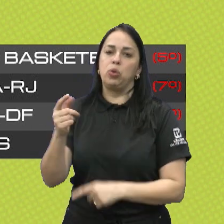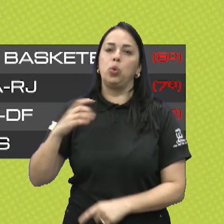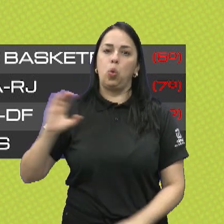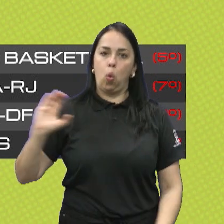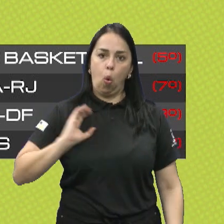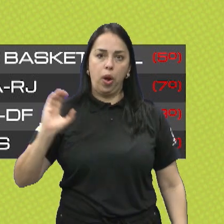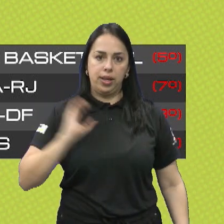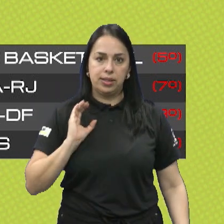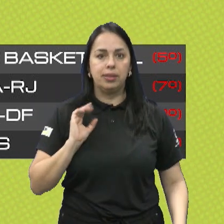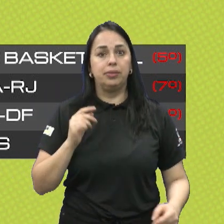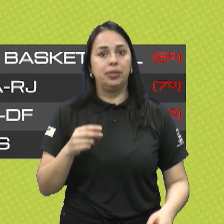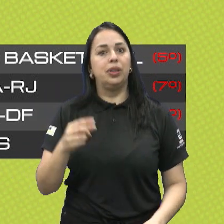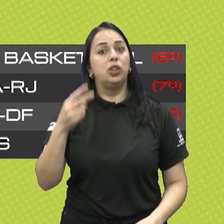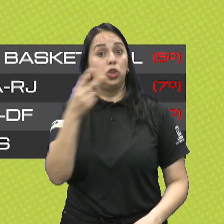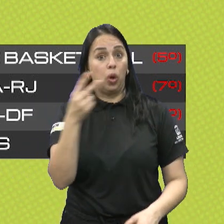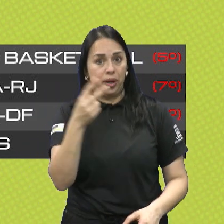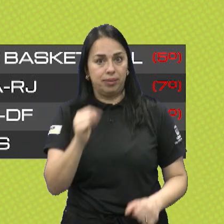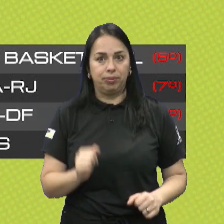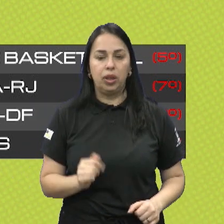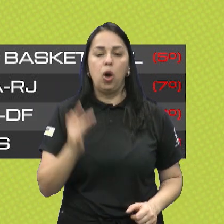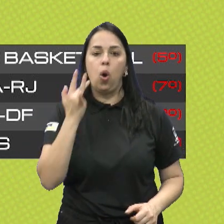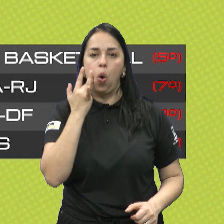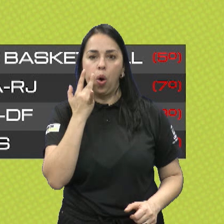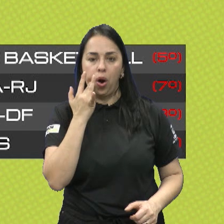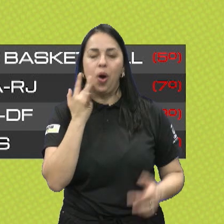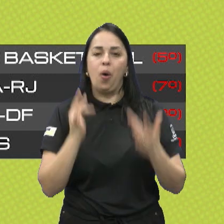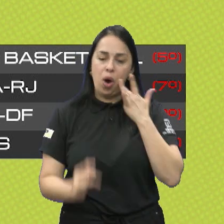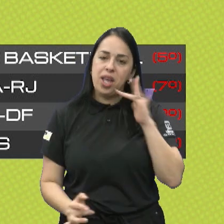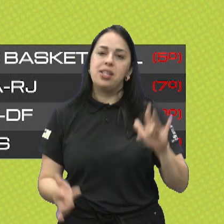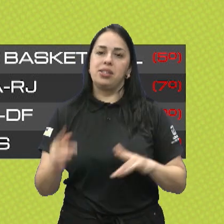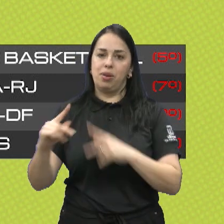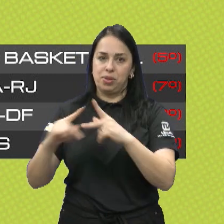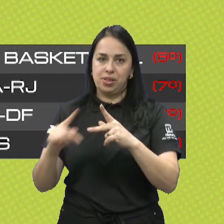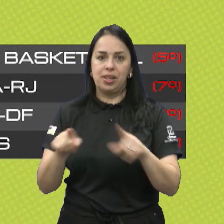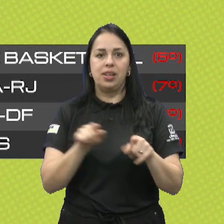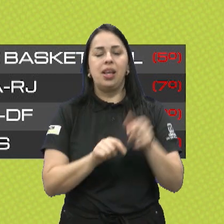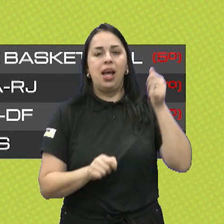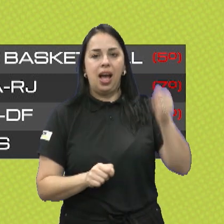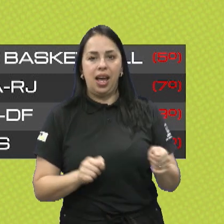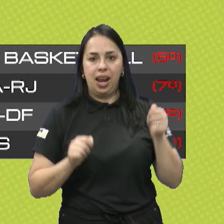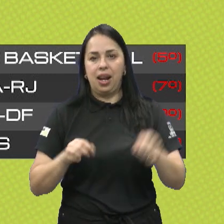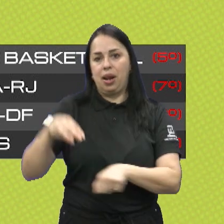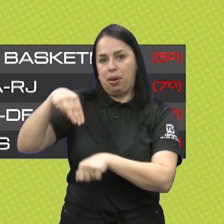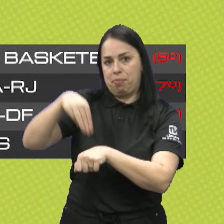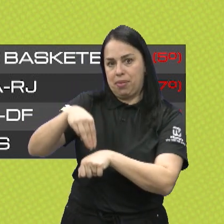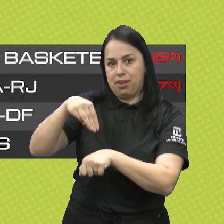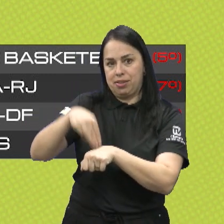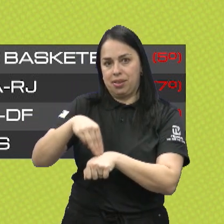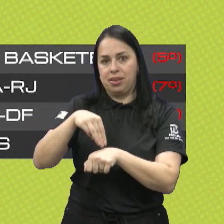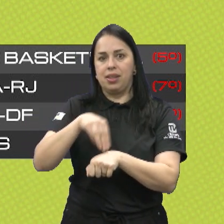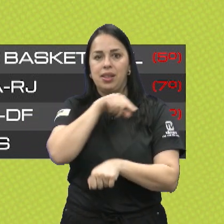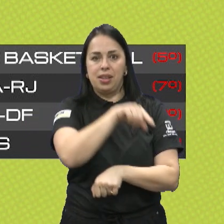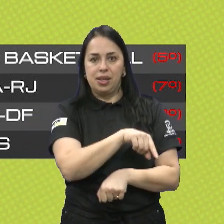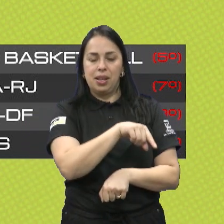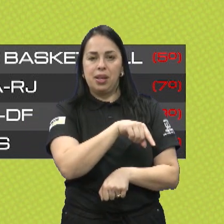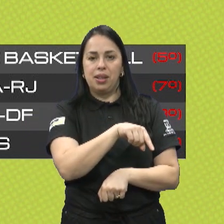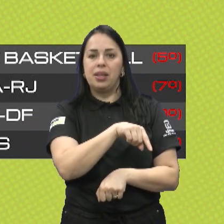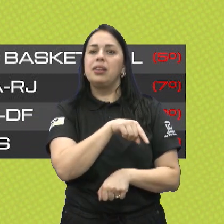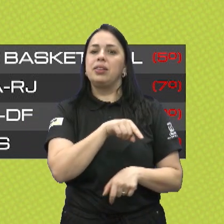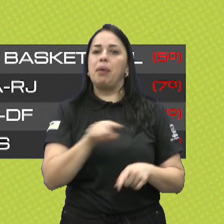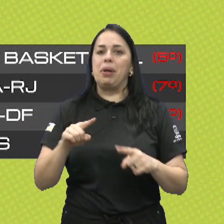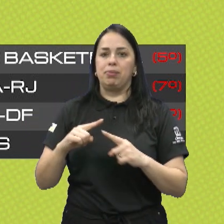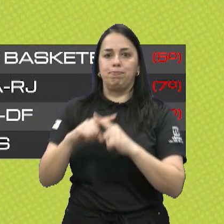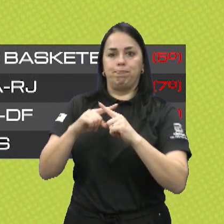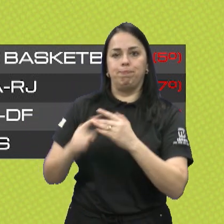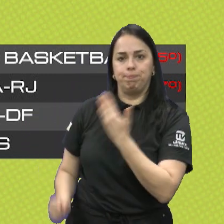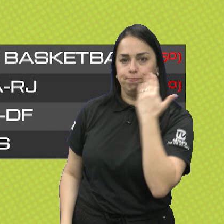73-57. Jogo 2, amanhã tem 2, Ourinhos e São José, César Araquara e Mesquita. O Sampaio Basquete enfrenta a equipe do Cerrado